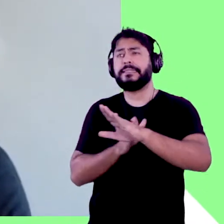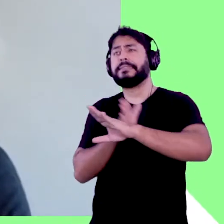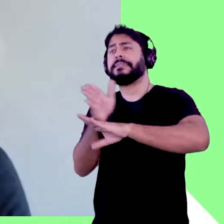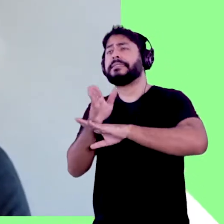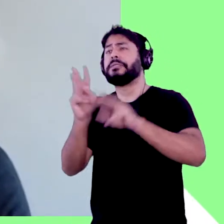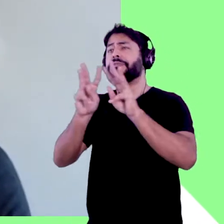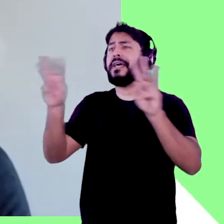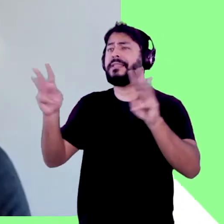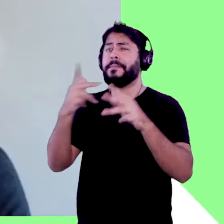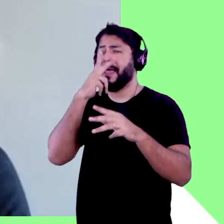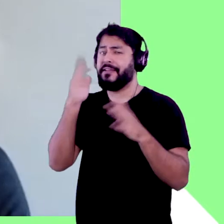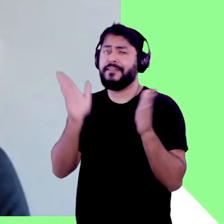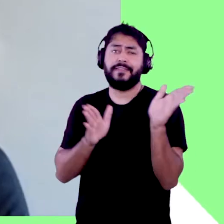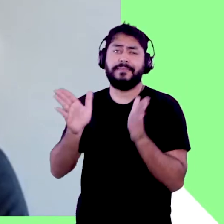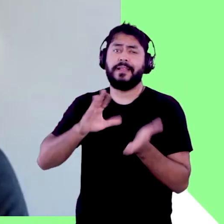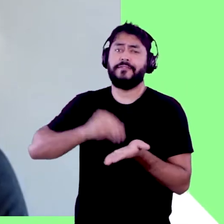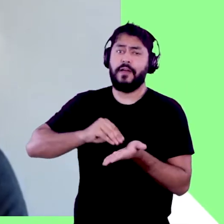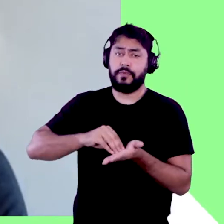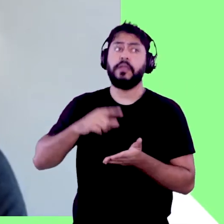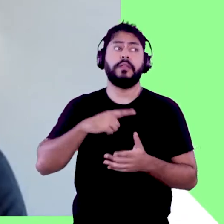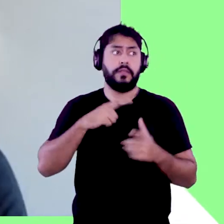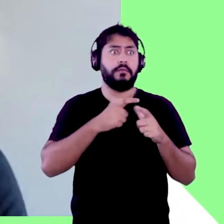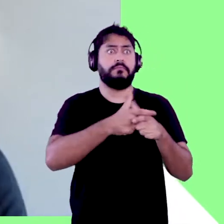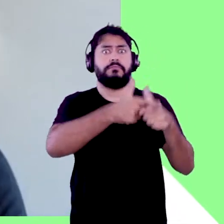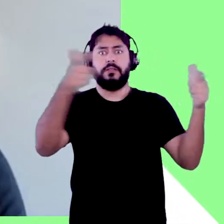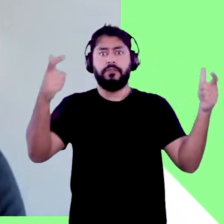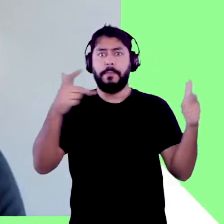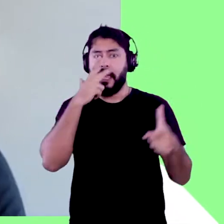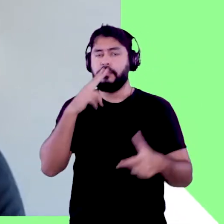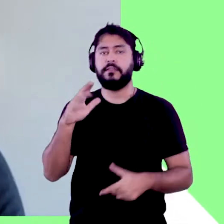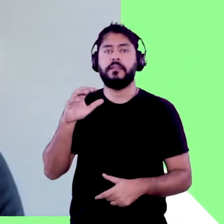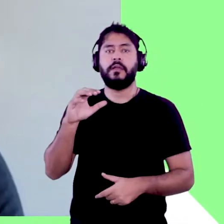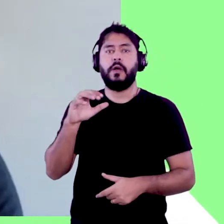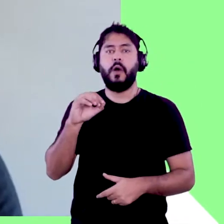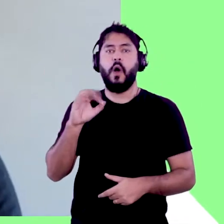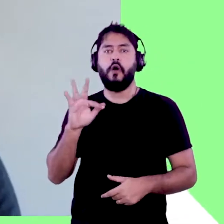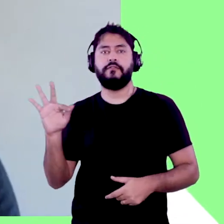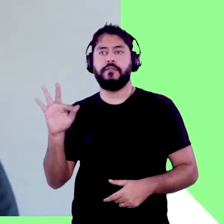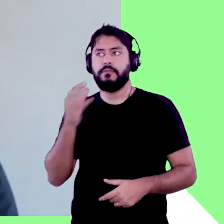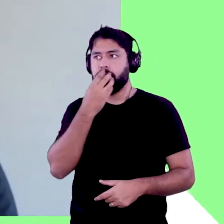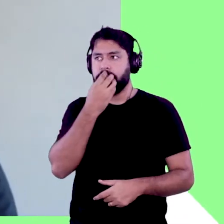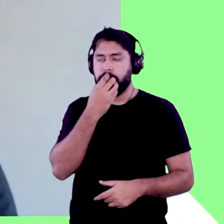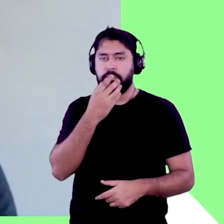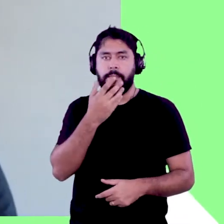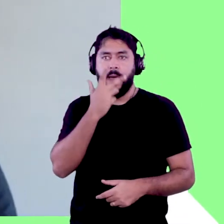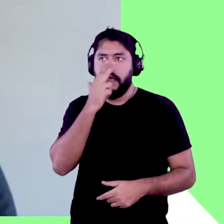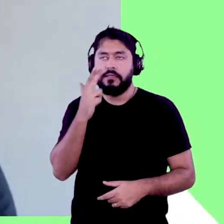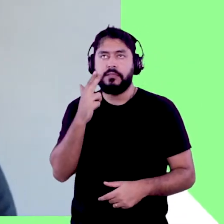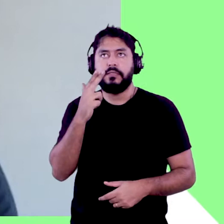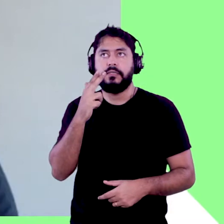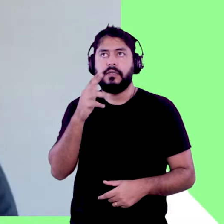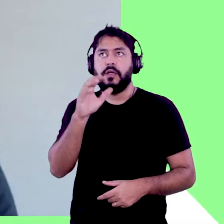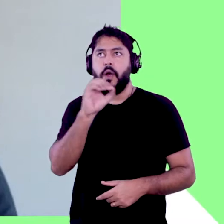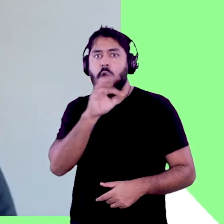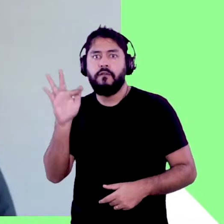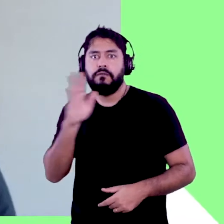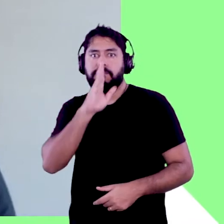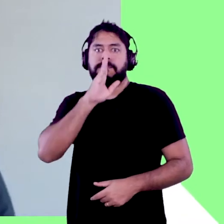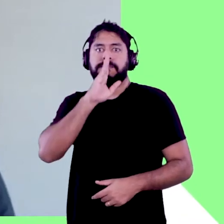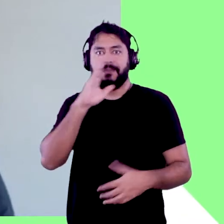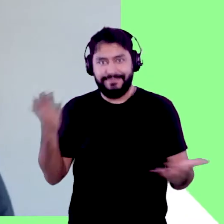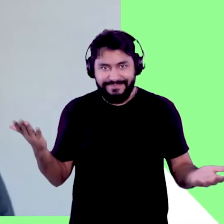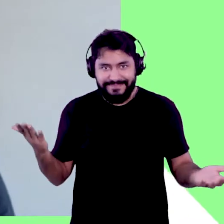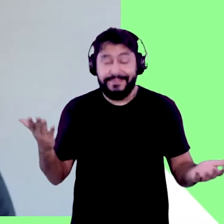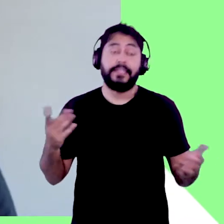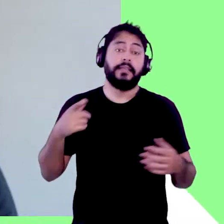enorme massa de pessoas que estão offline, né? A gente fala tanto do online, mas a gente tem realmente uma